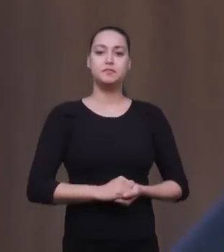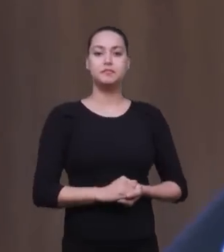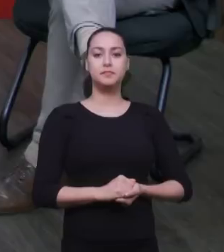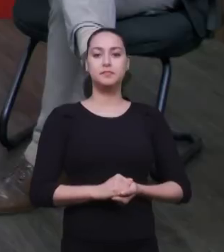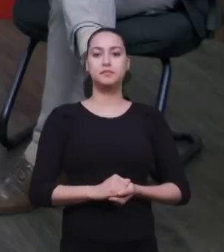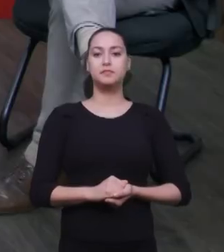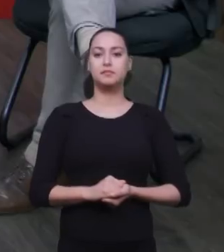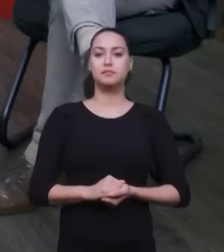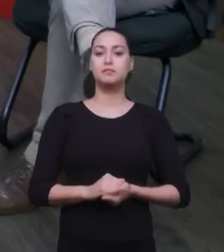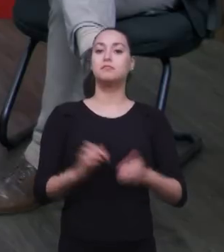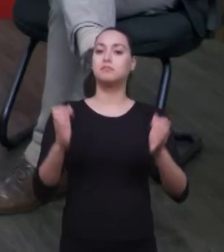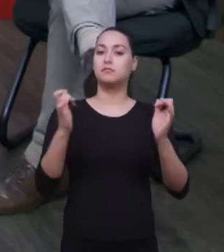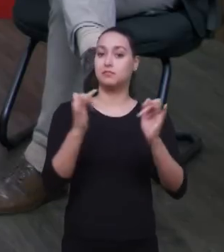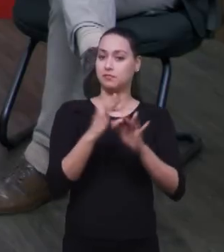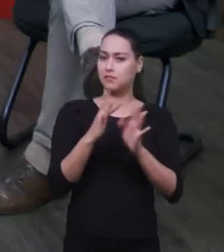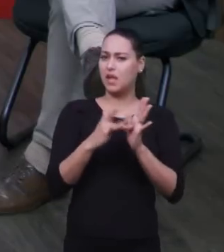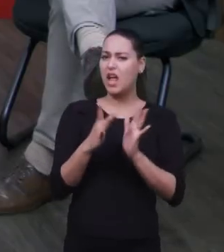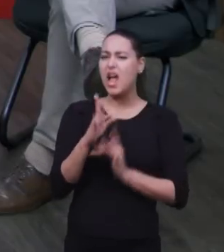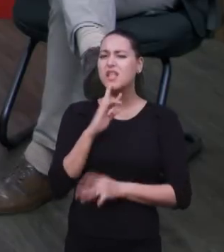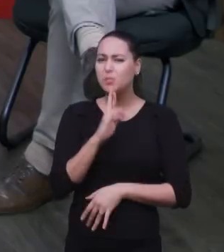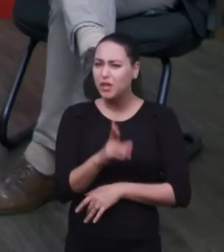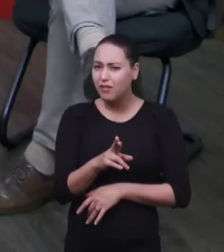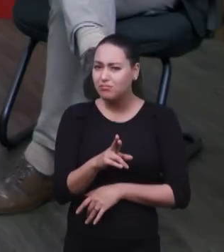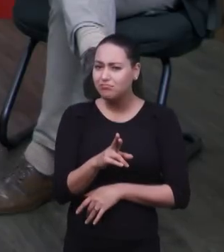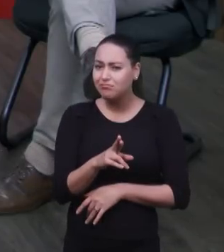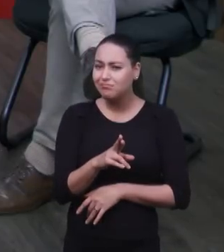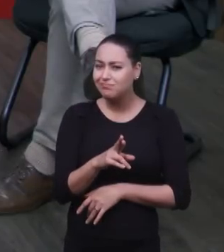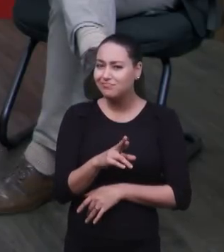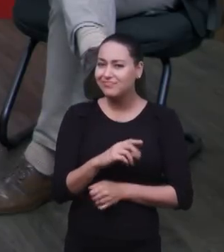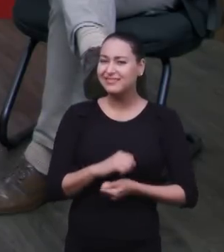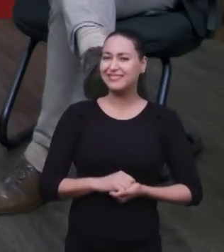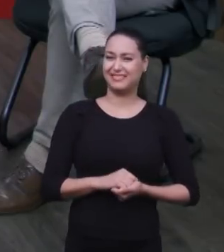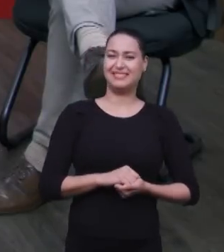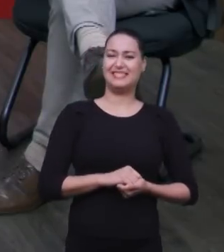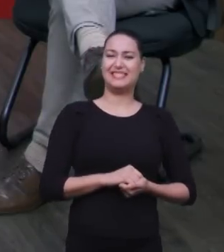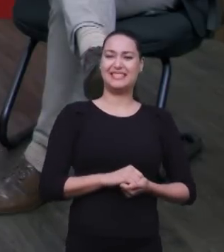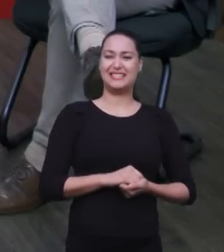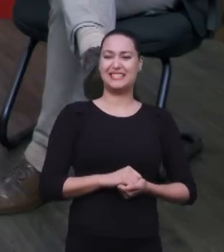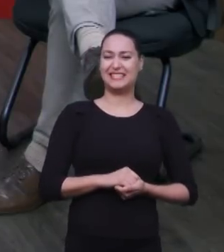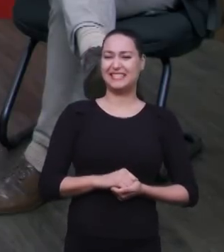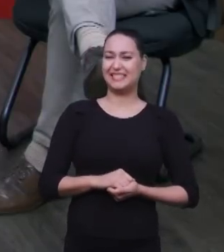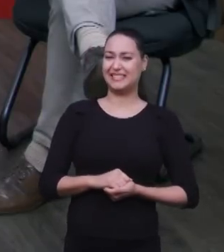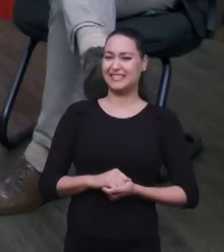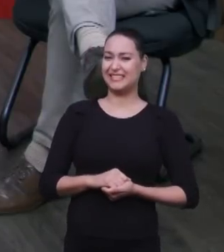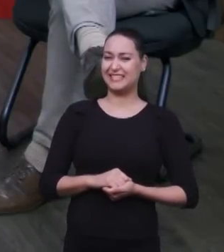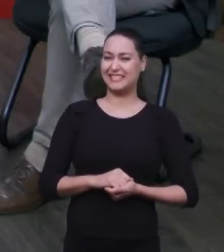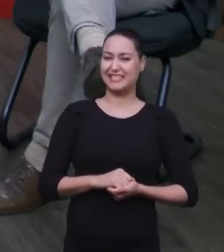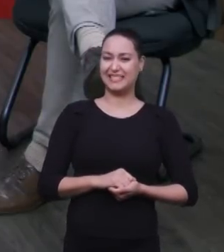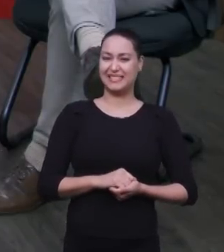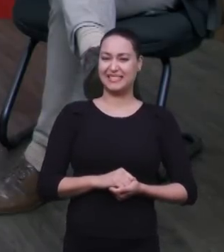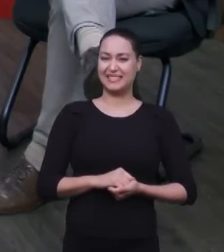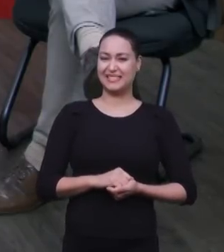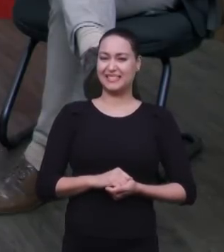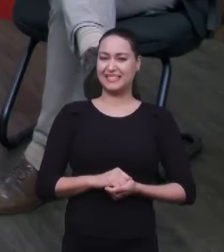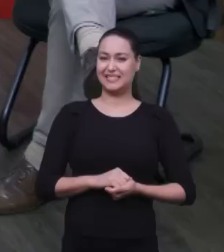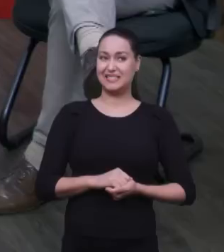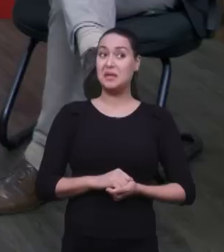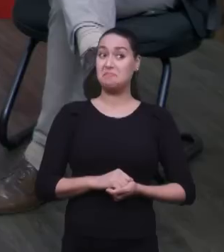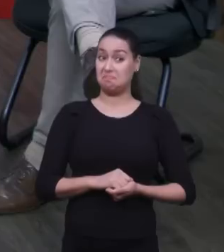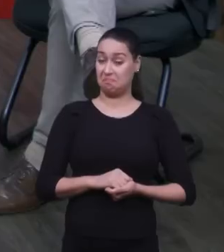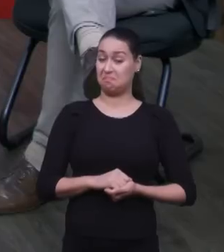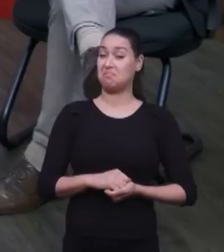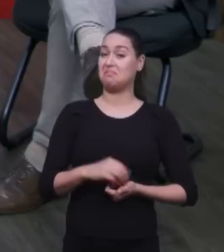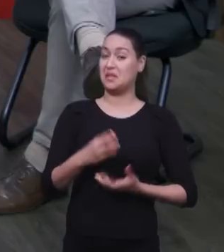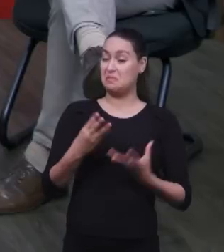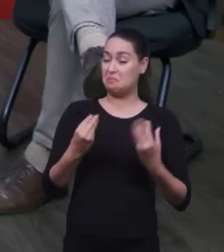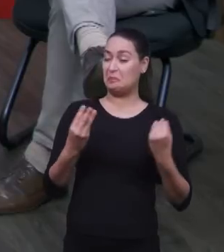assim. Glória a Jesus. Não sei se respondeu. Eu não sei se respondeu a Maritza, mas Douglas, eu aprendi muita coisa aqui